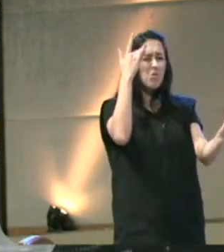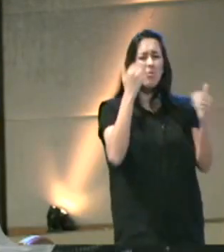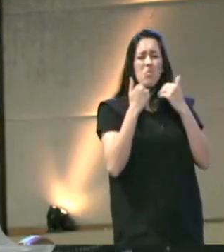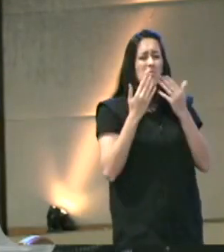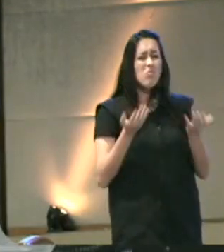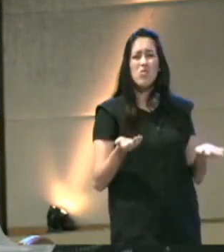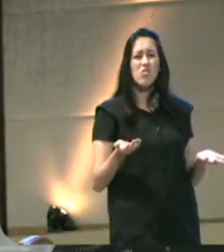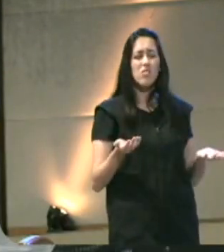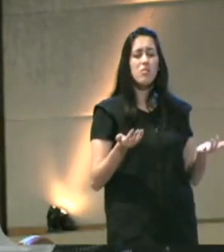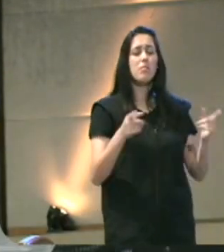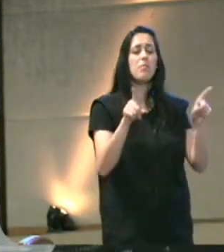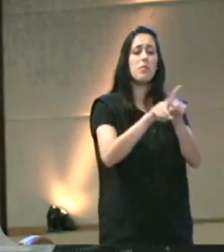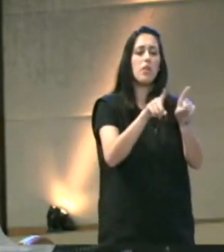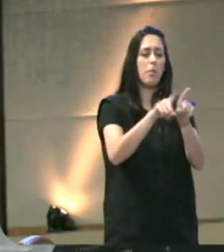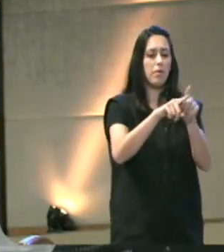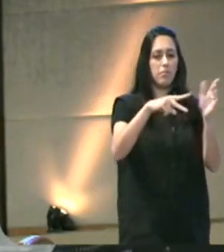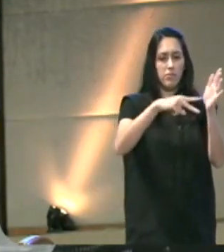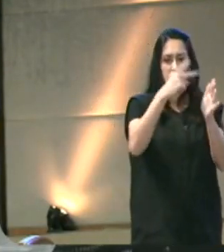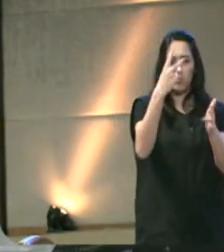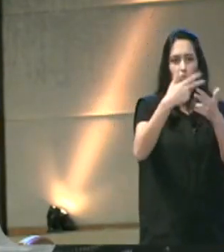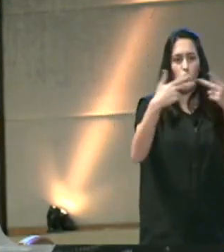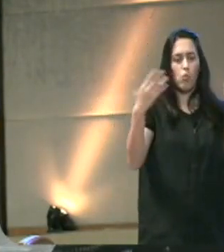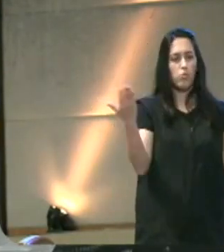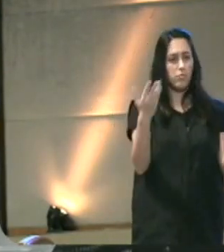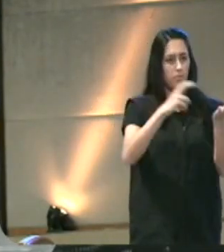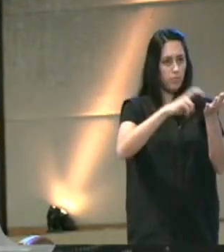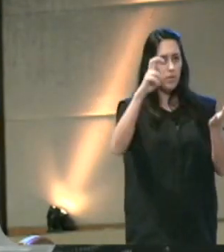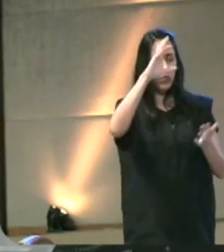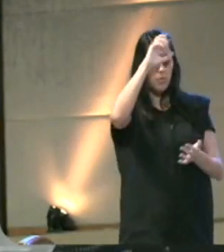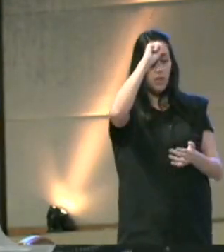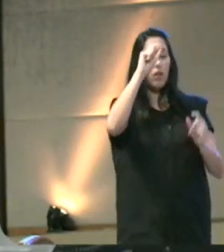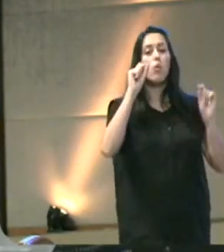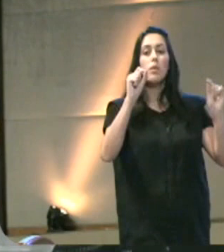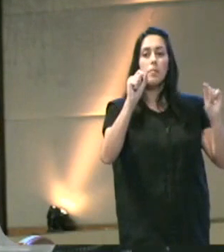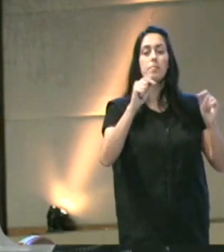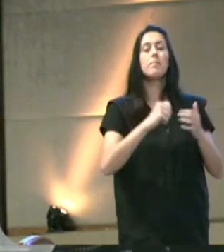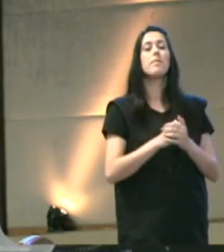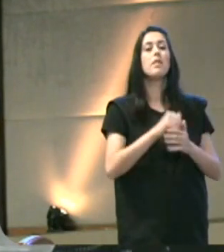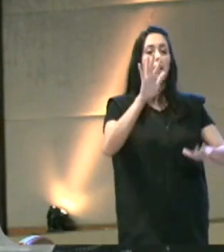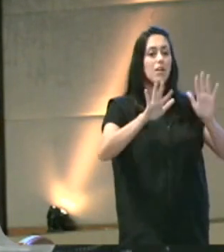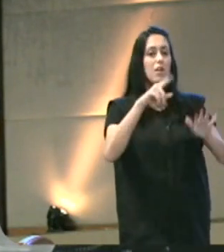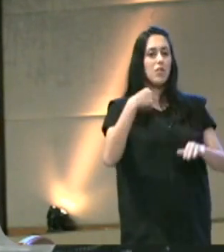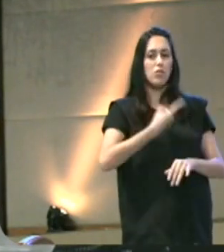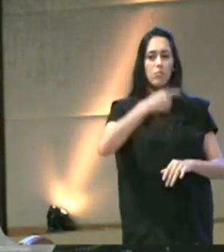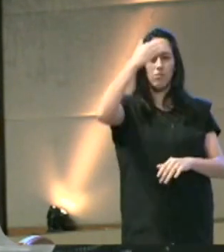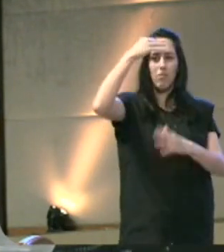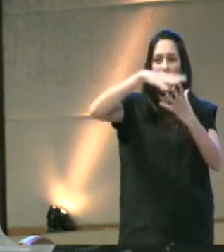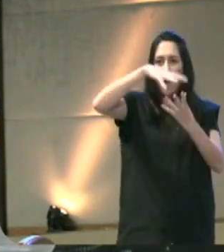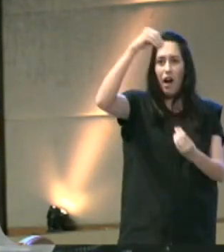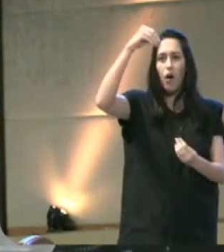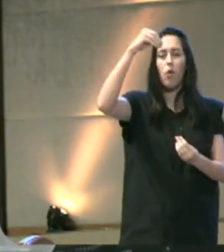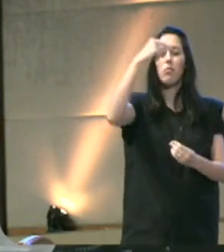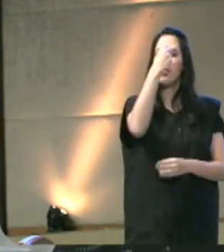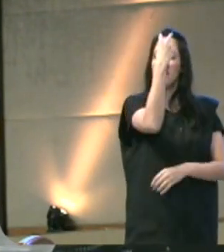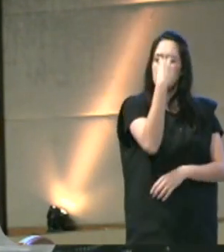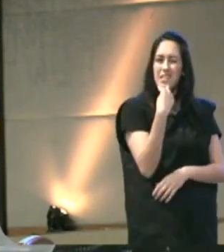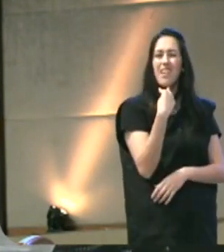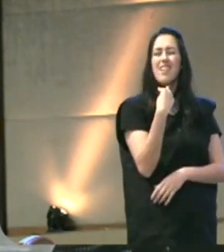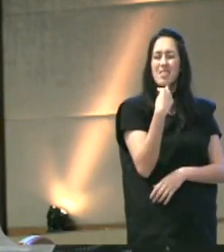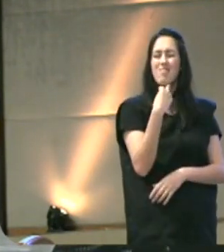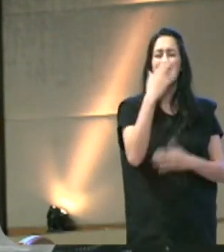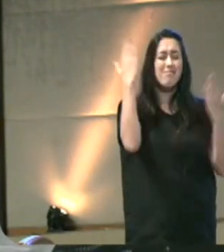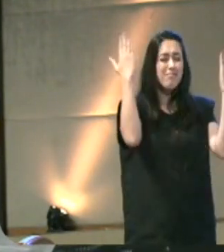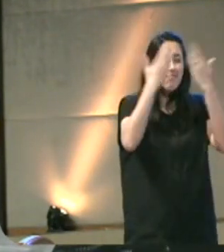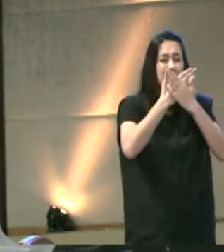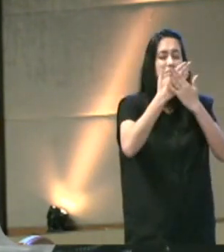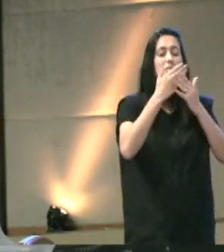Segunda verdade ou lição que a gente aprendeu é que a cegueira espiritual nos impede de usar os recursos